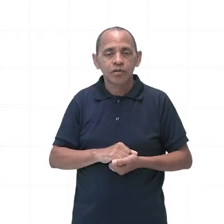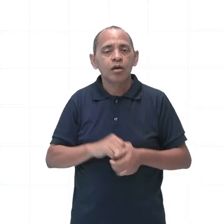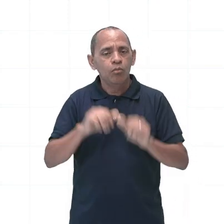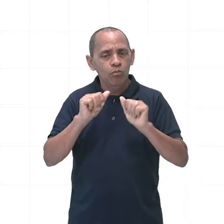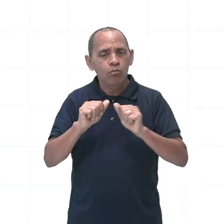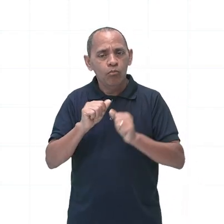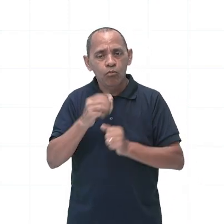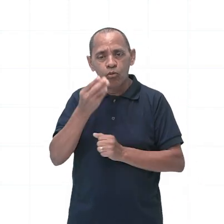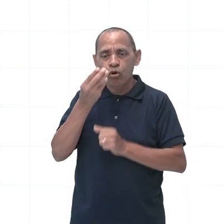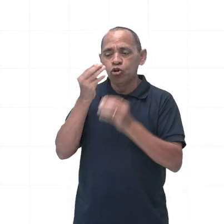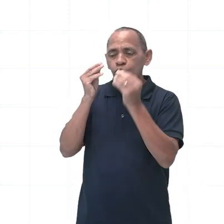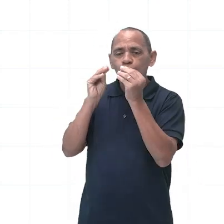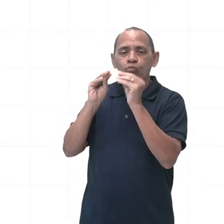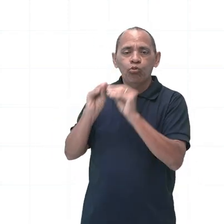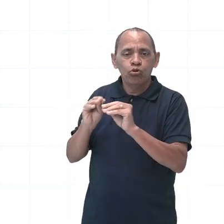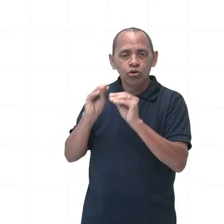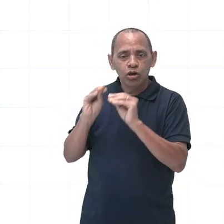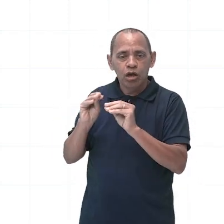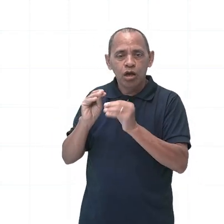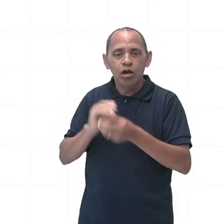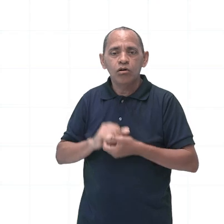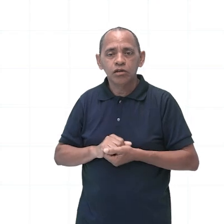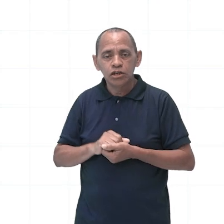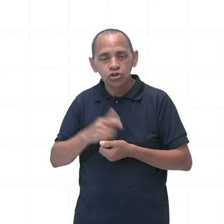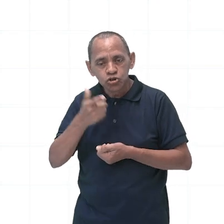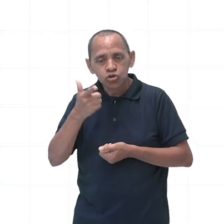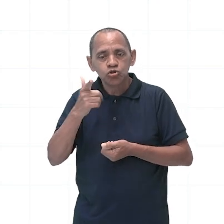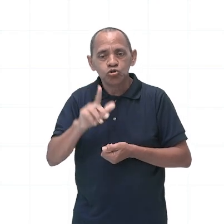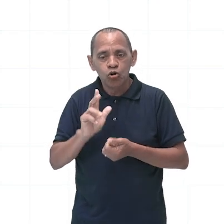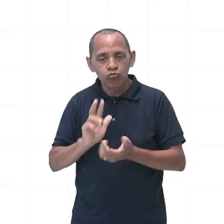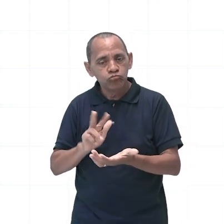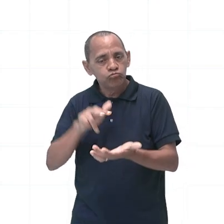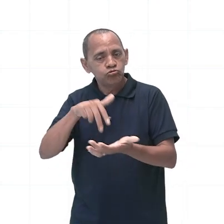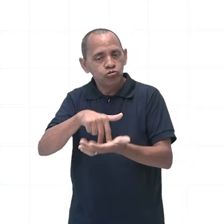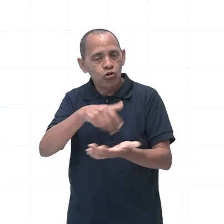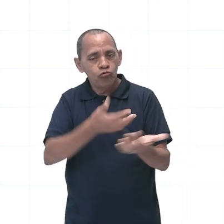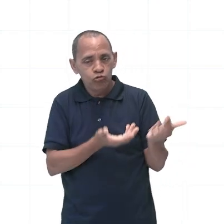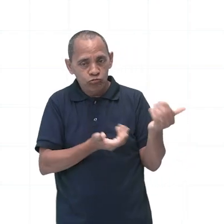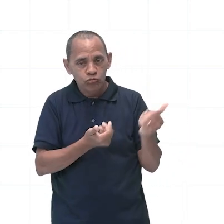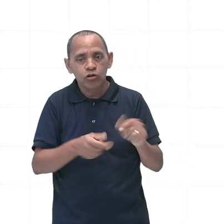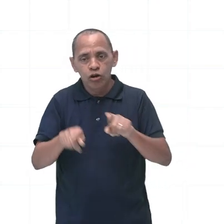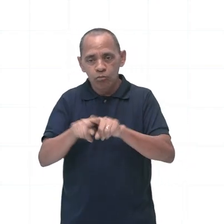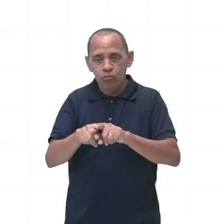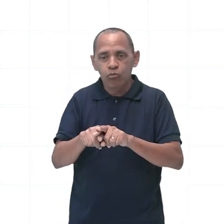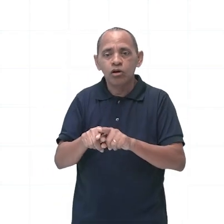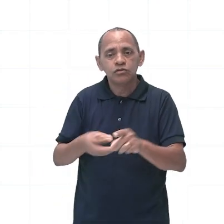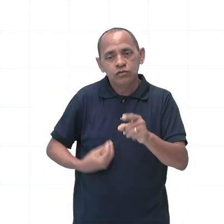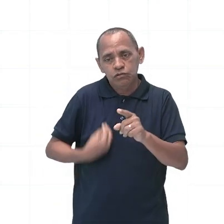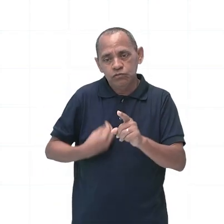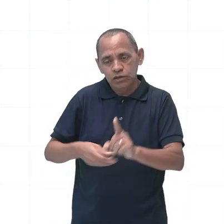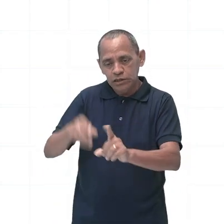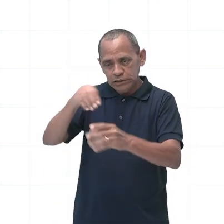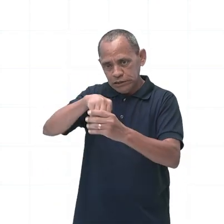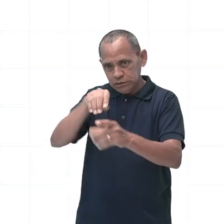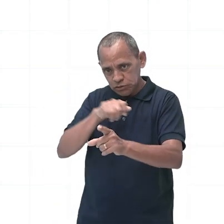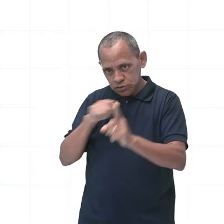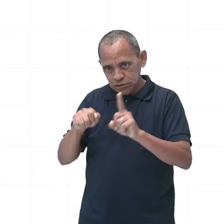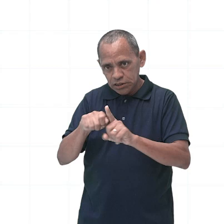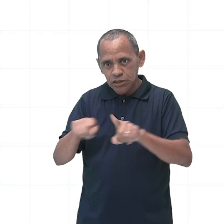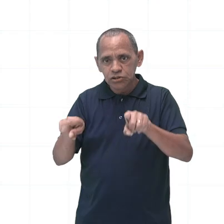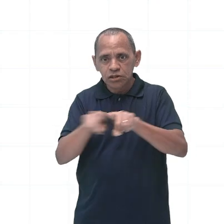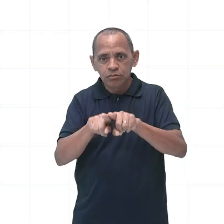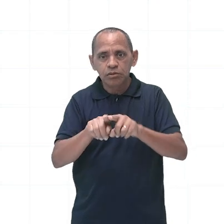a reabilitação e potencializar o risco de que o mesmo